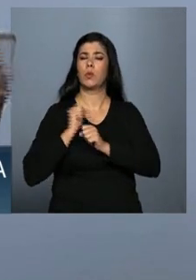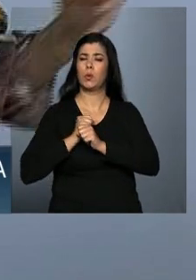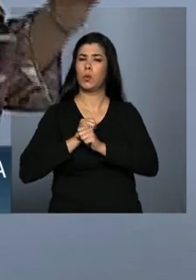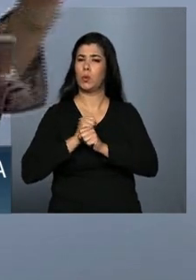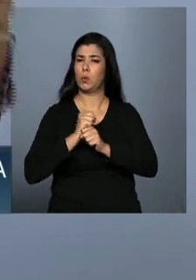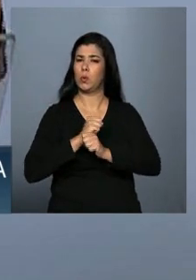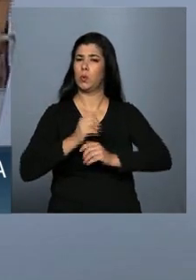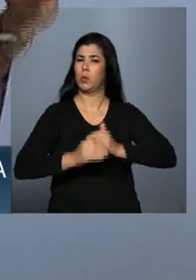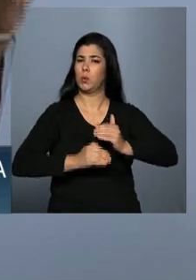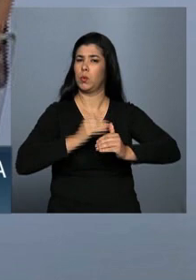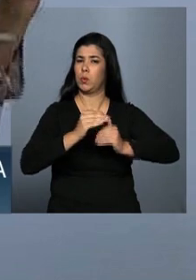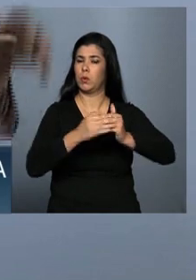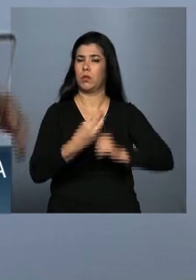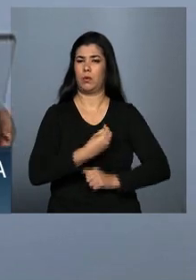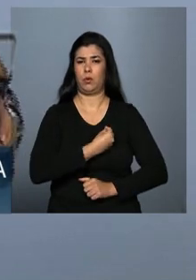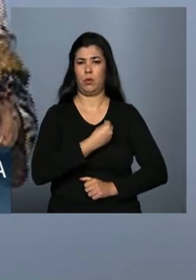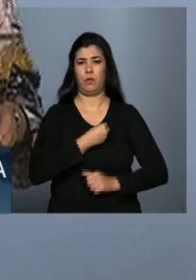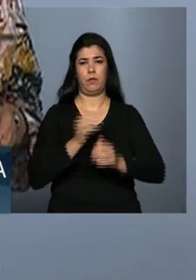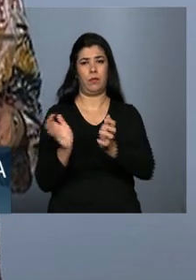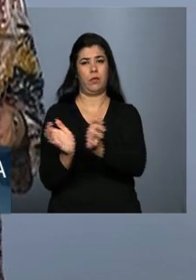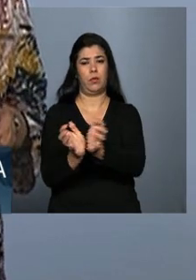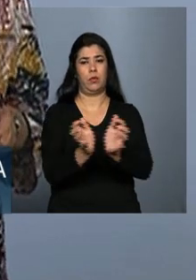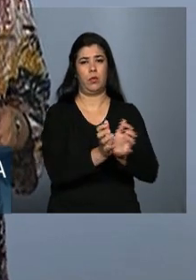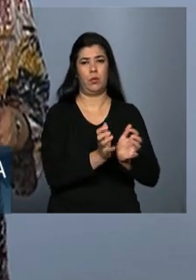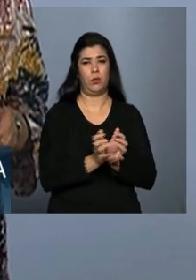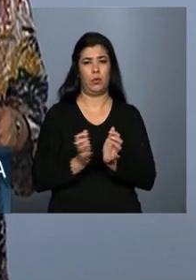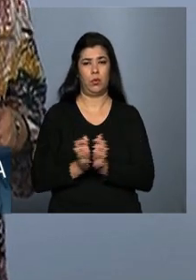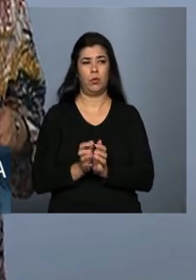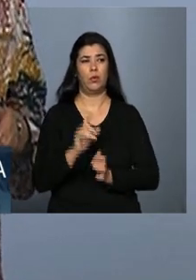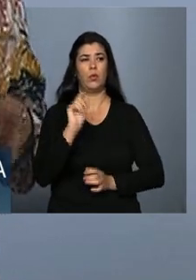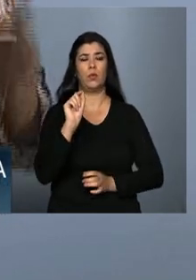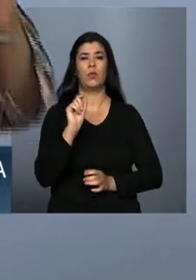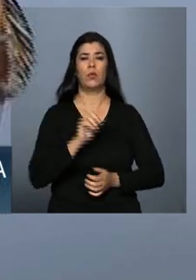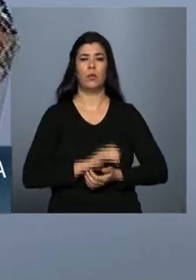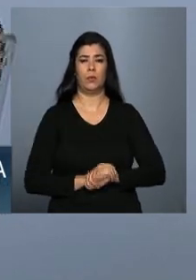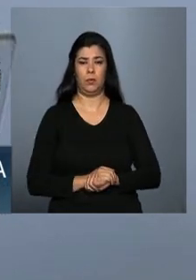ao longo da sua vida em conjunto